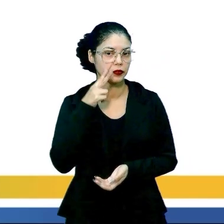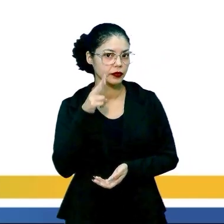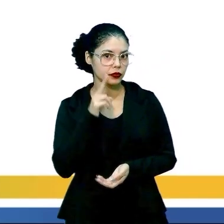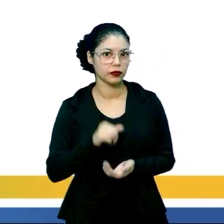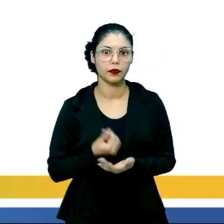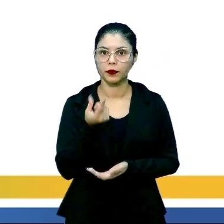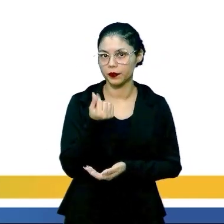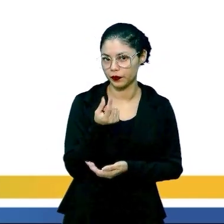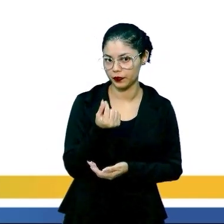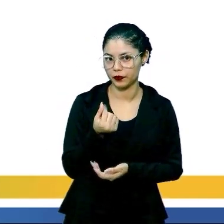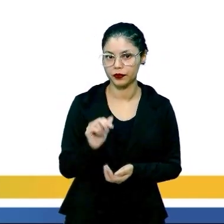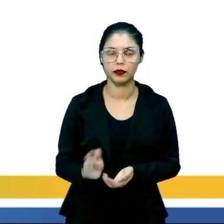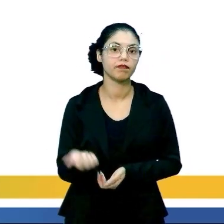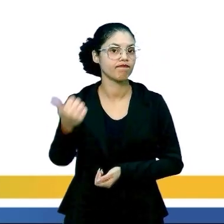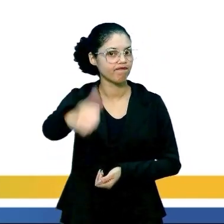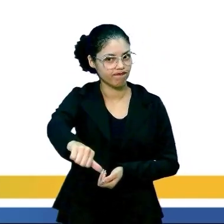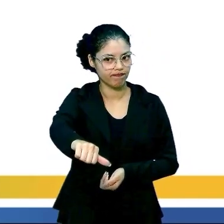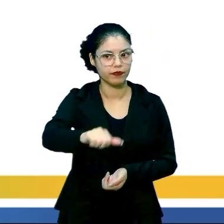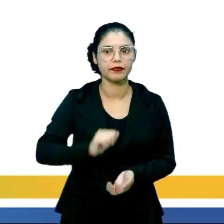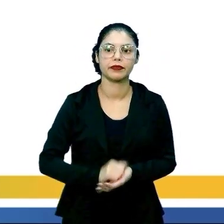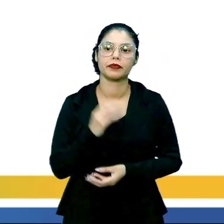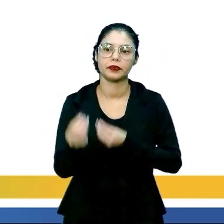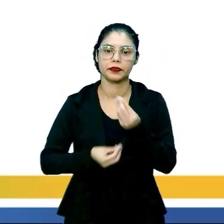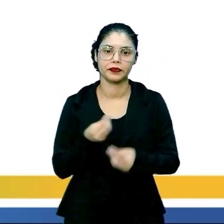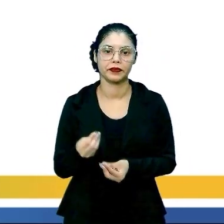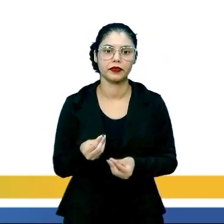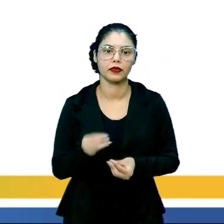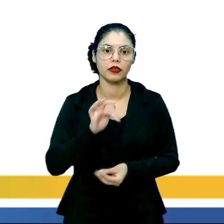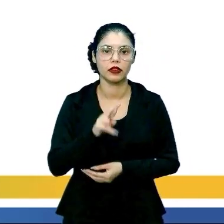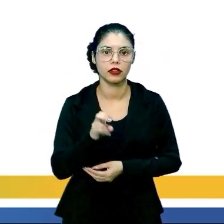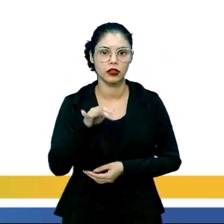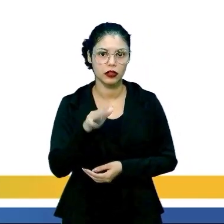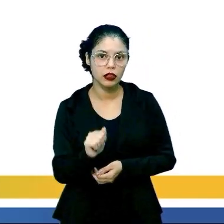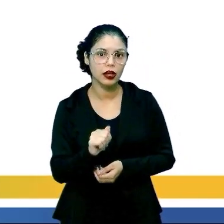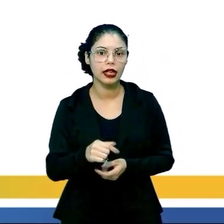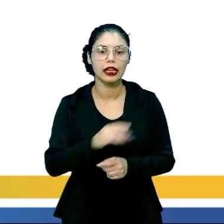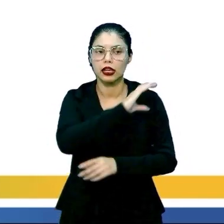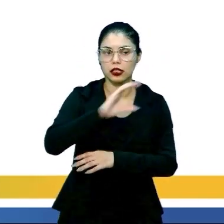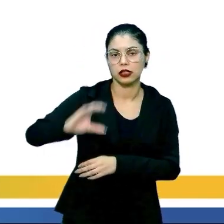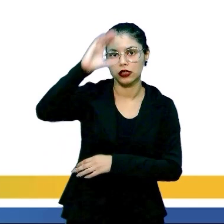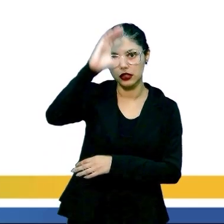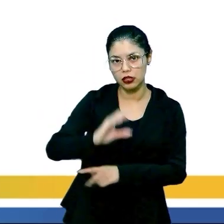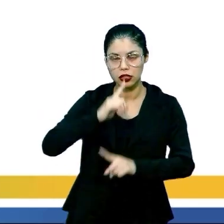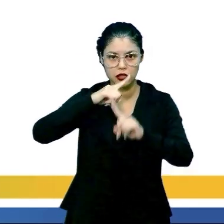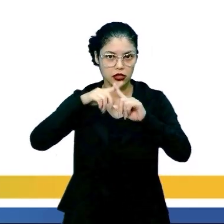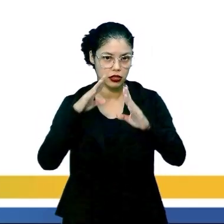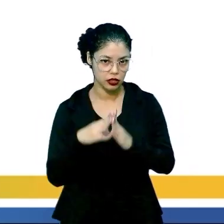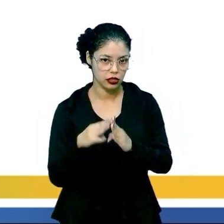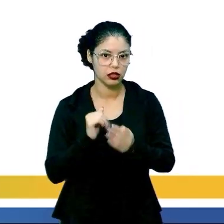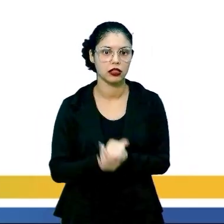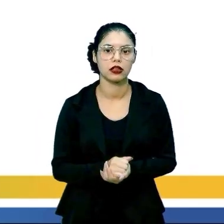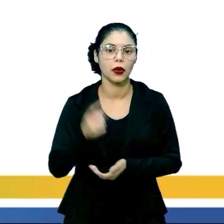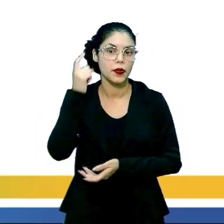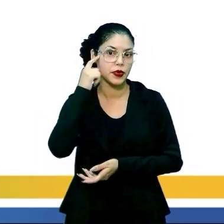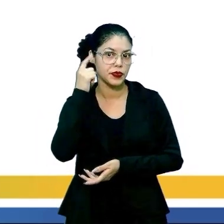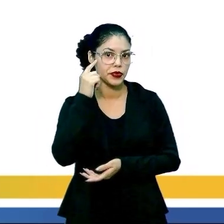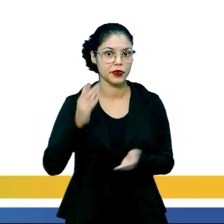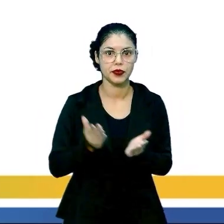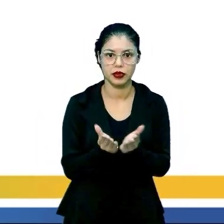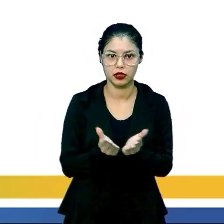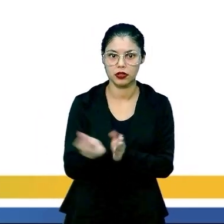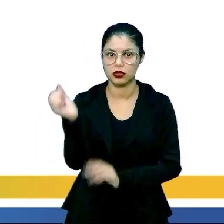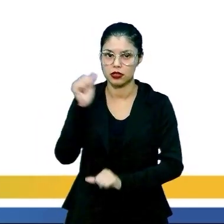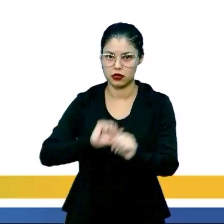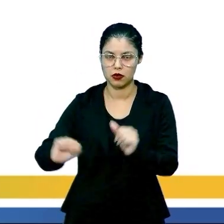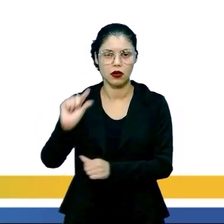o lucro de uma forma negativa, com a hegemonia da Igreja Católica. E agora o pensamento protestante vai